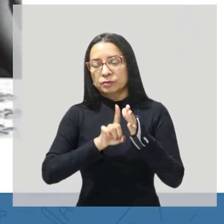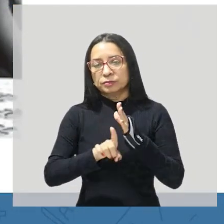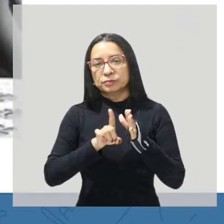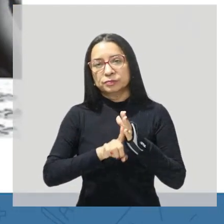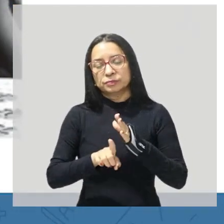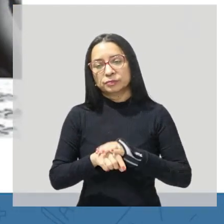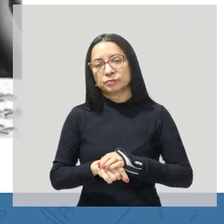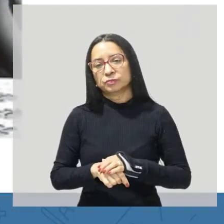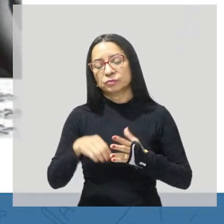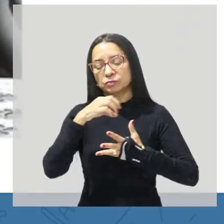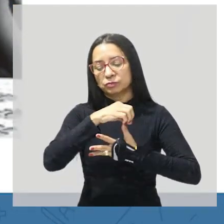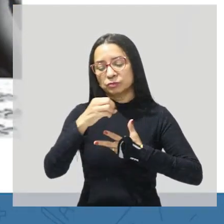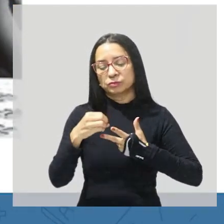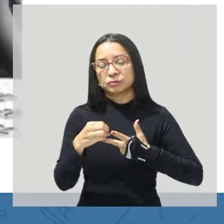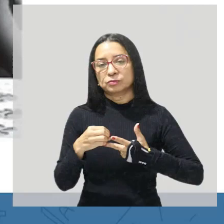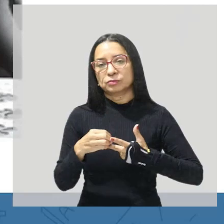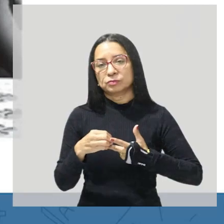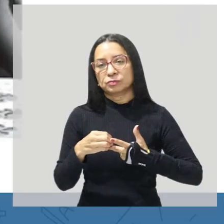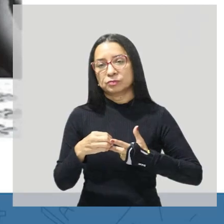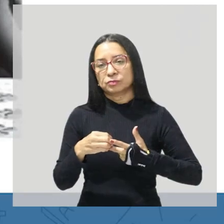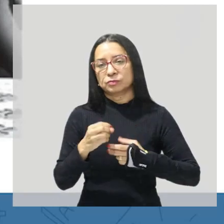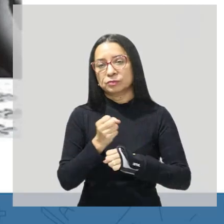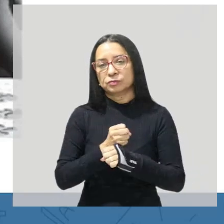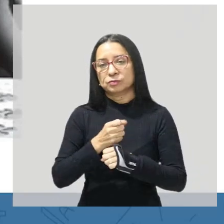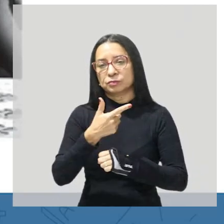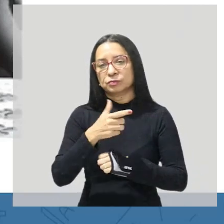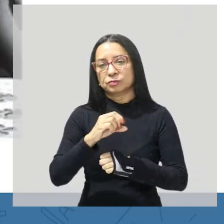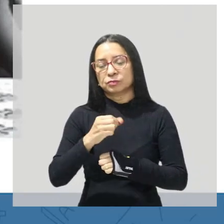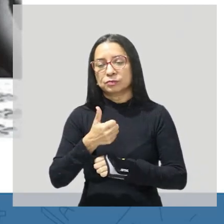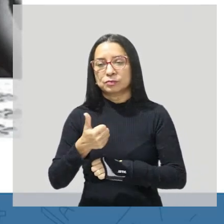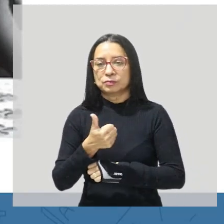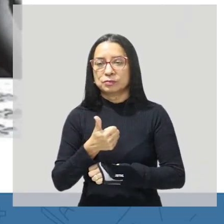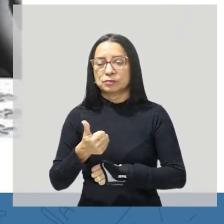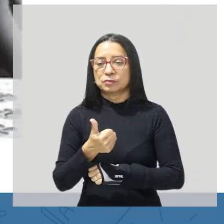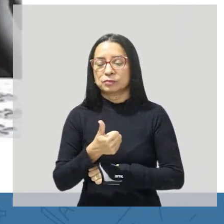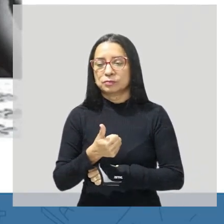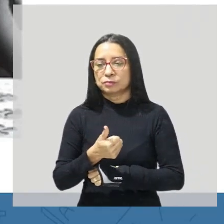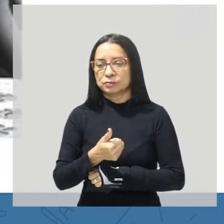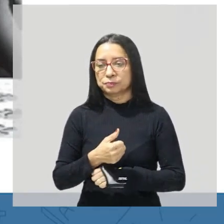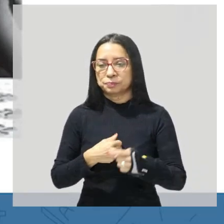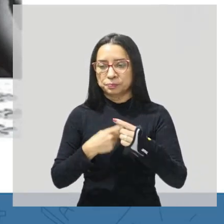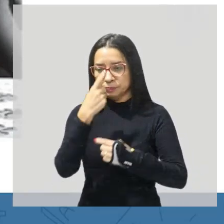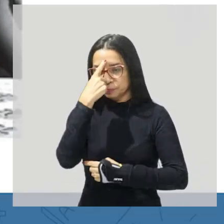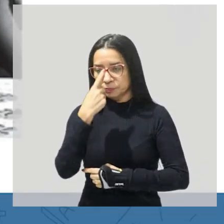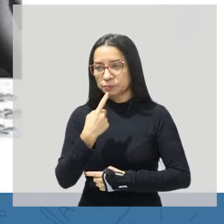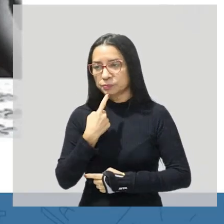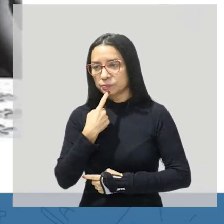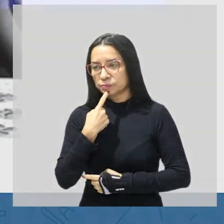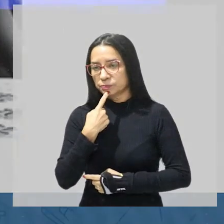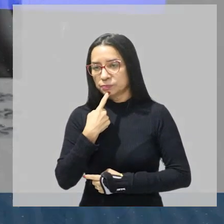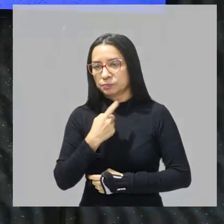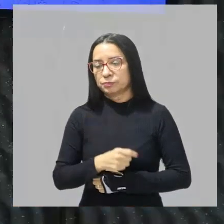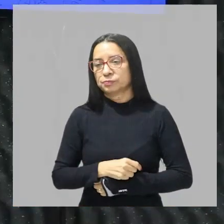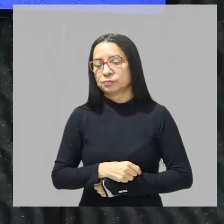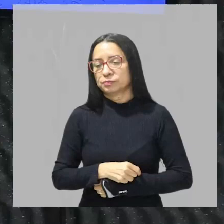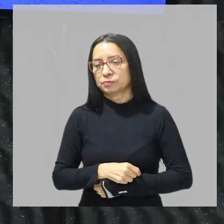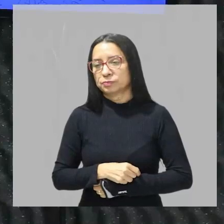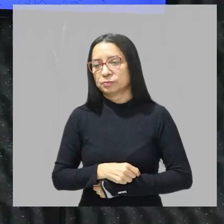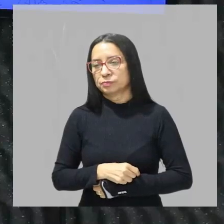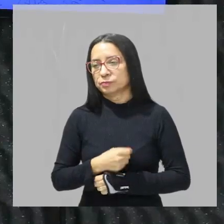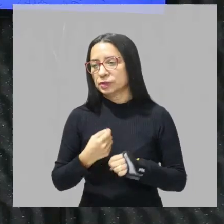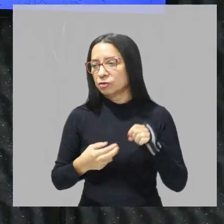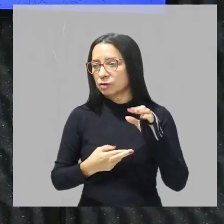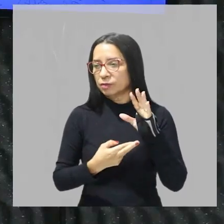a questão do Enem 2011, veja o que ela diz. Os personagens da figura estão representando